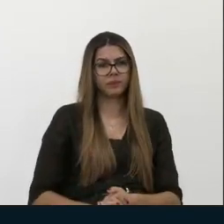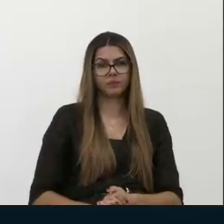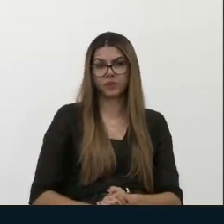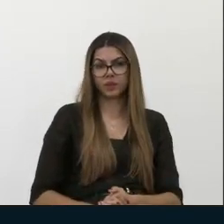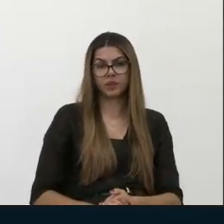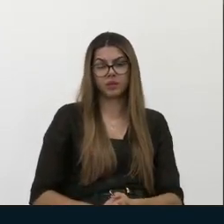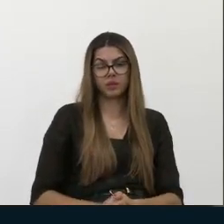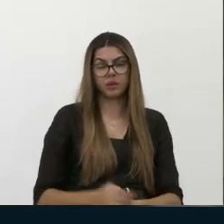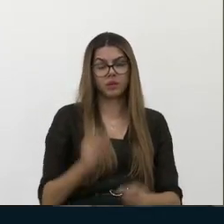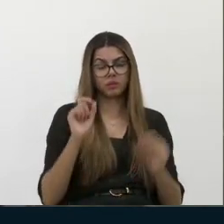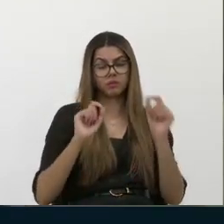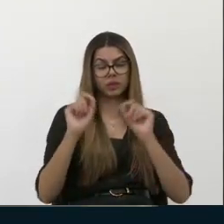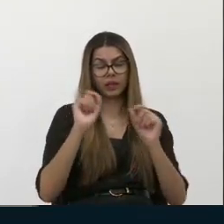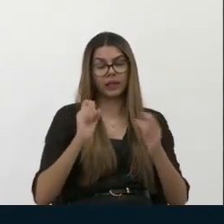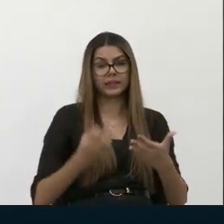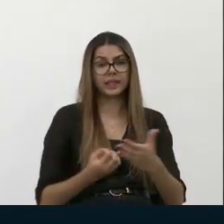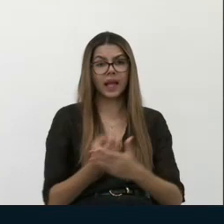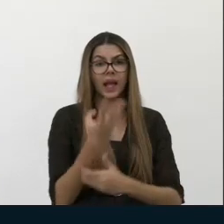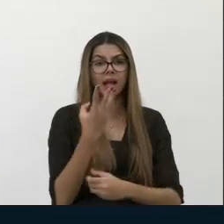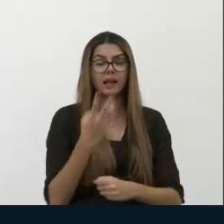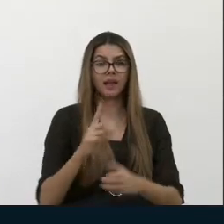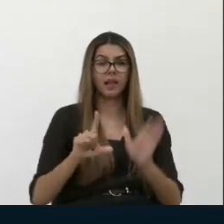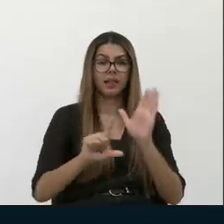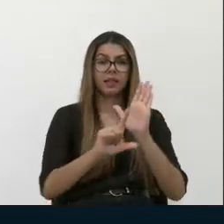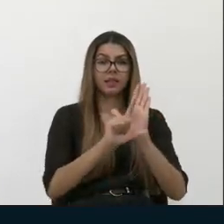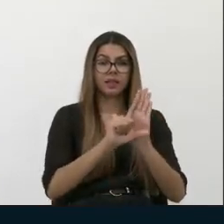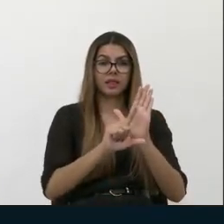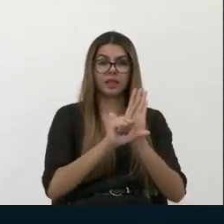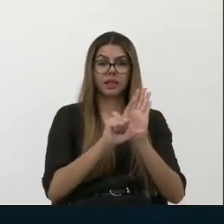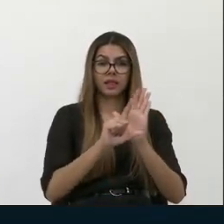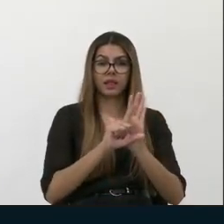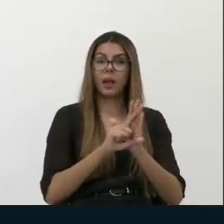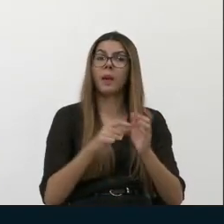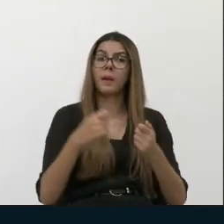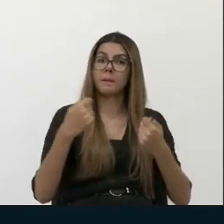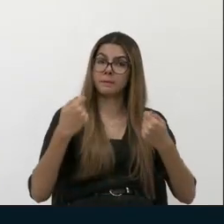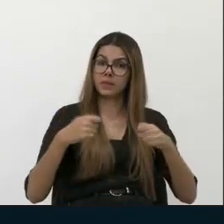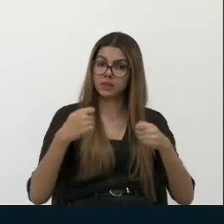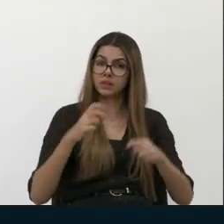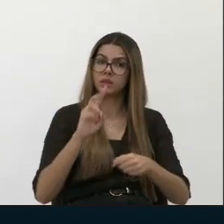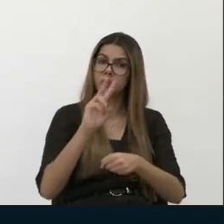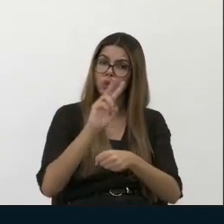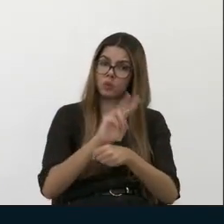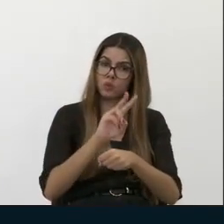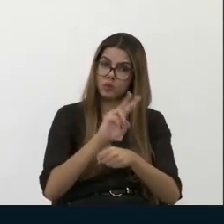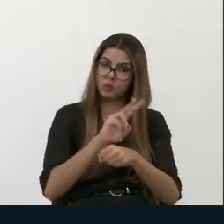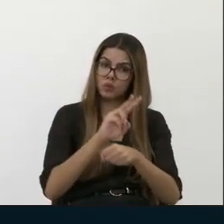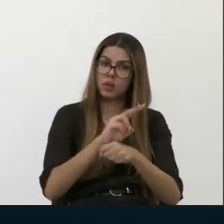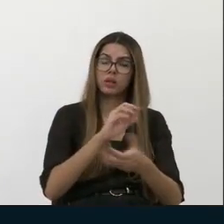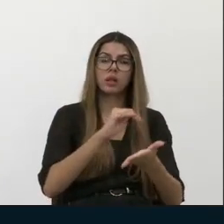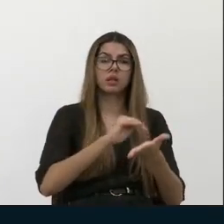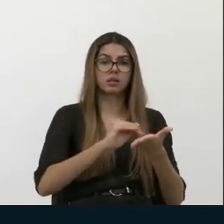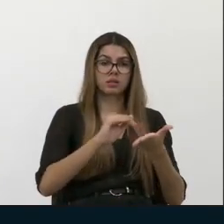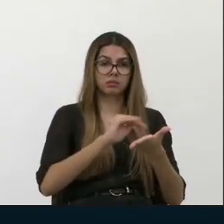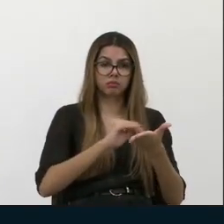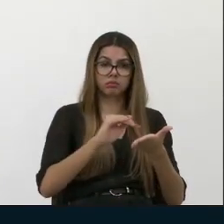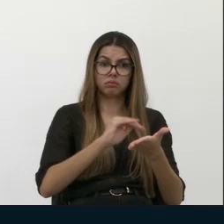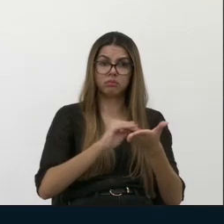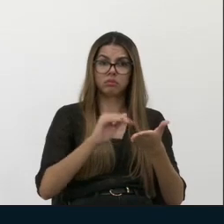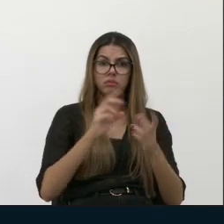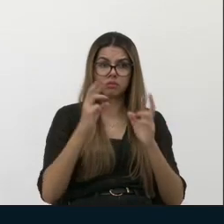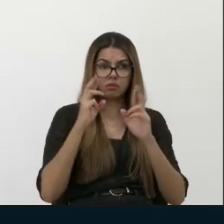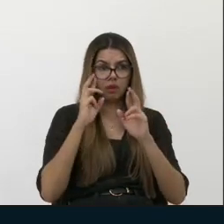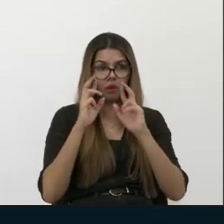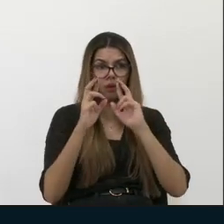criar um trabalho das secretarias, que é a nossa proposta. O vereador